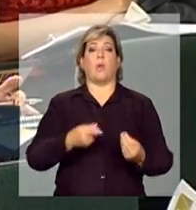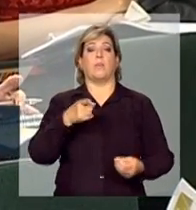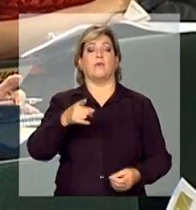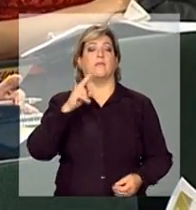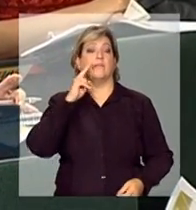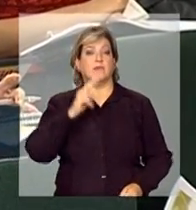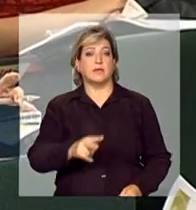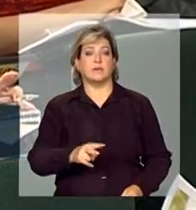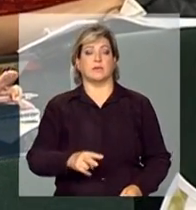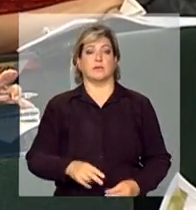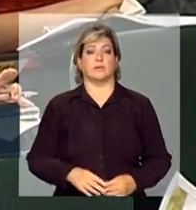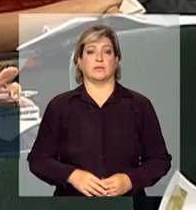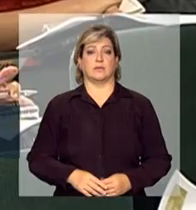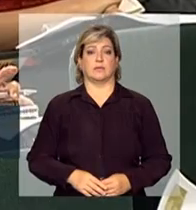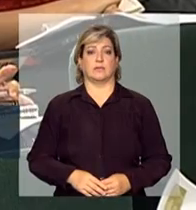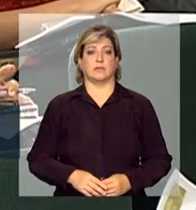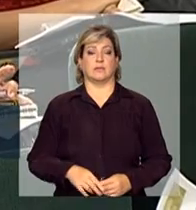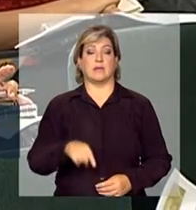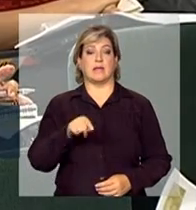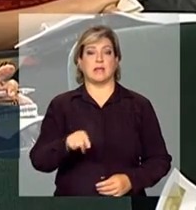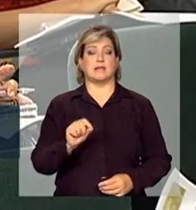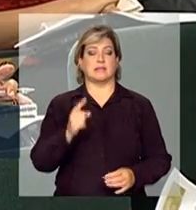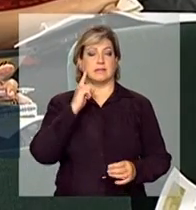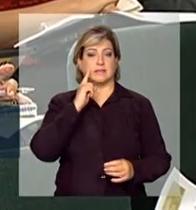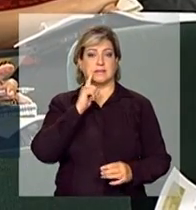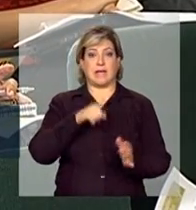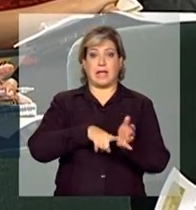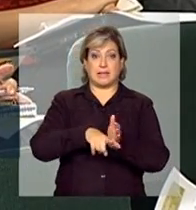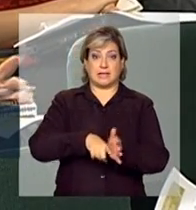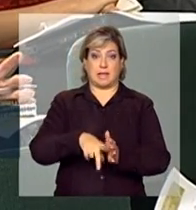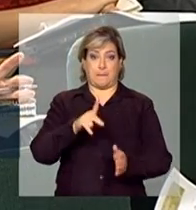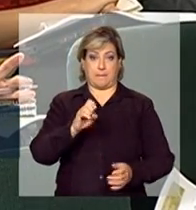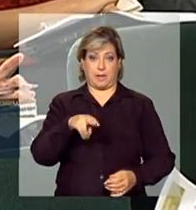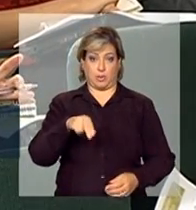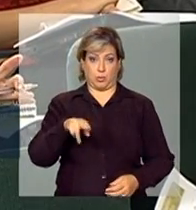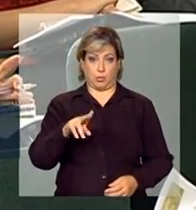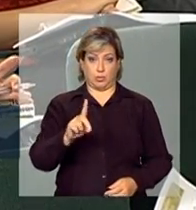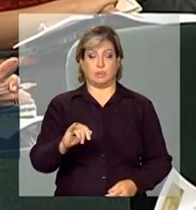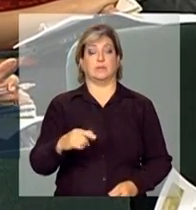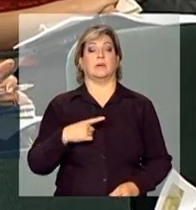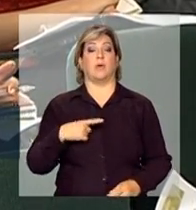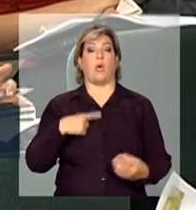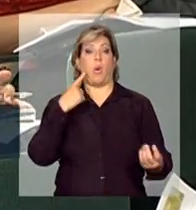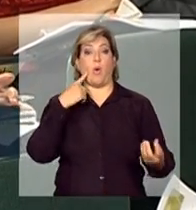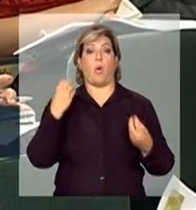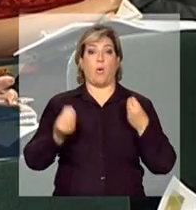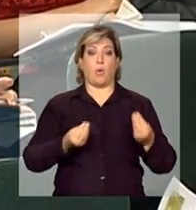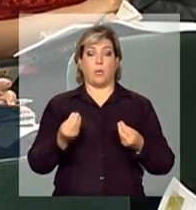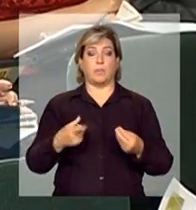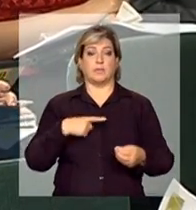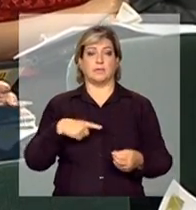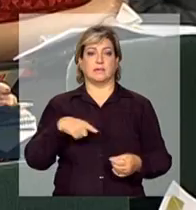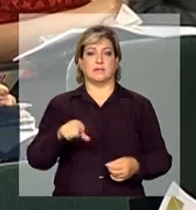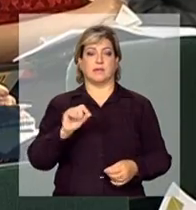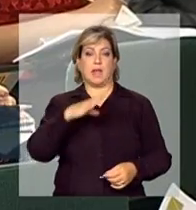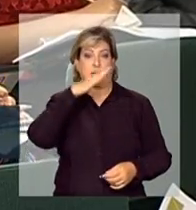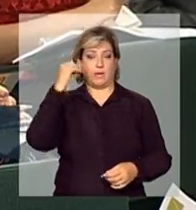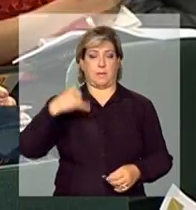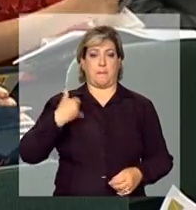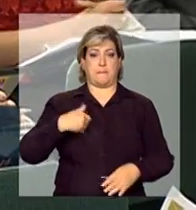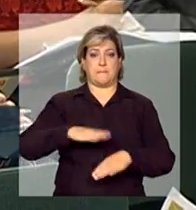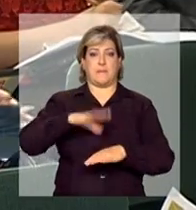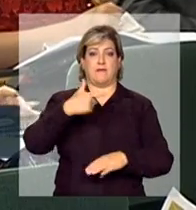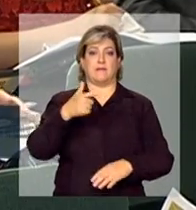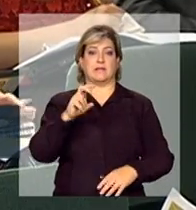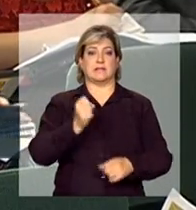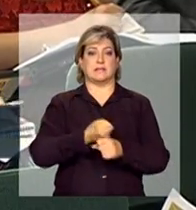viu essa análise do pnud que diz que o há um grande passivo histórico citando aí os adultos com mais de 25